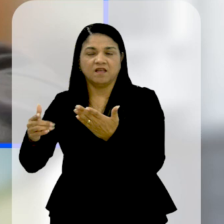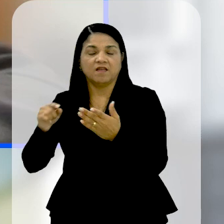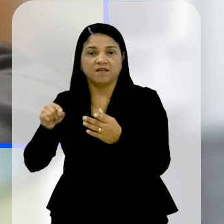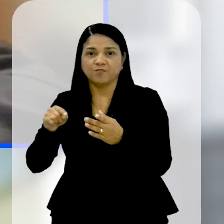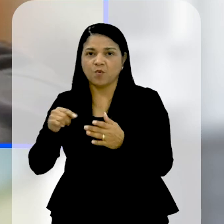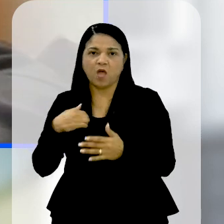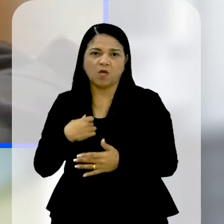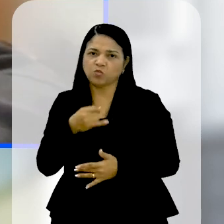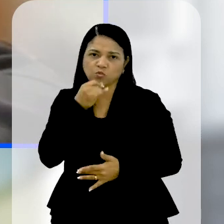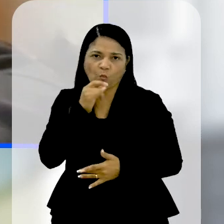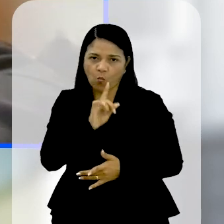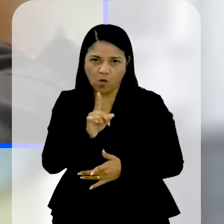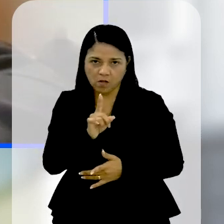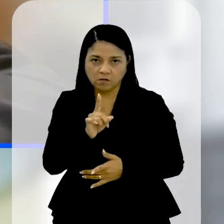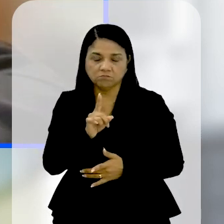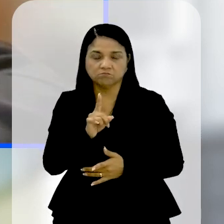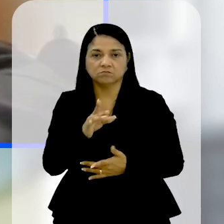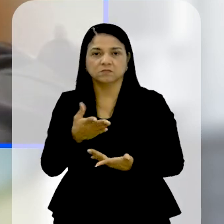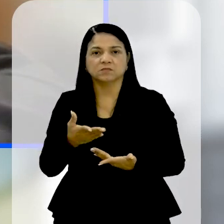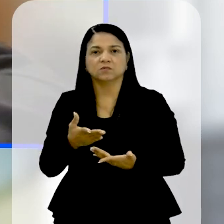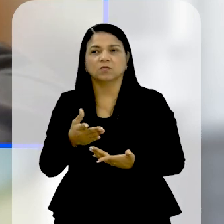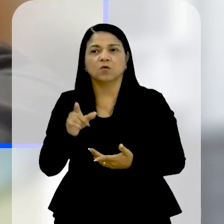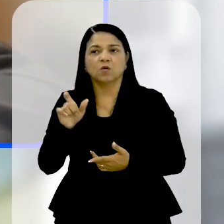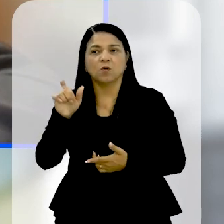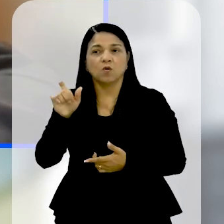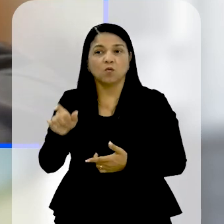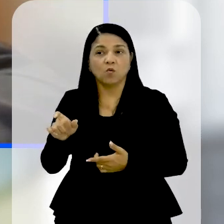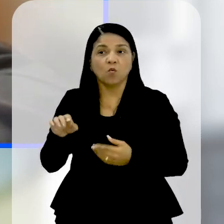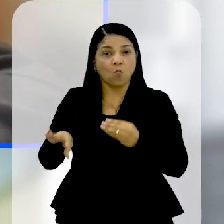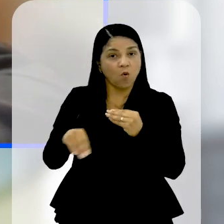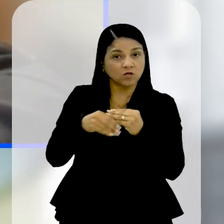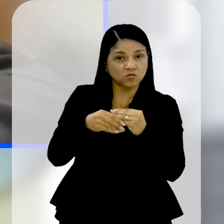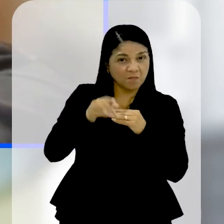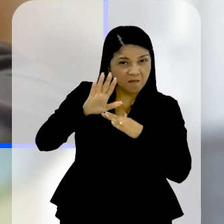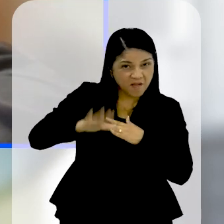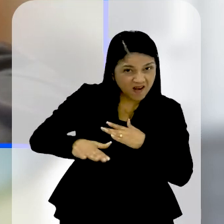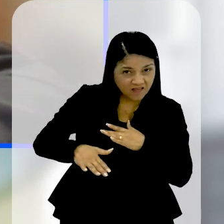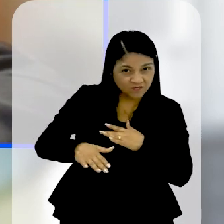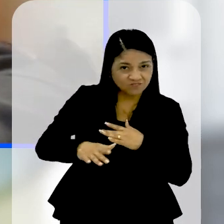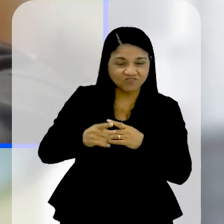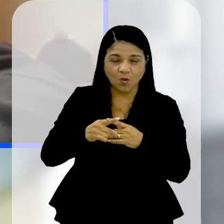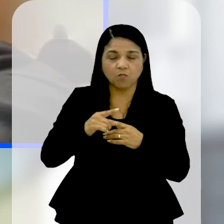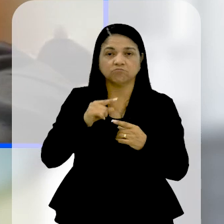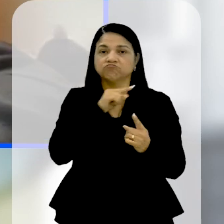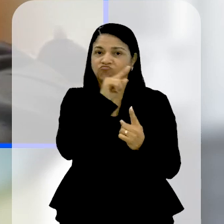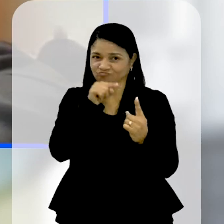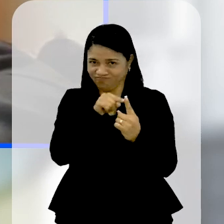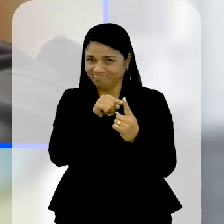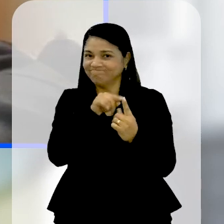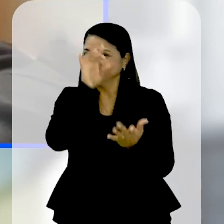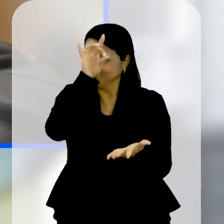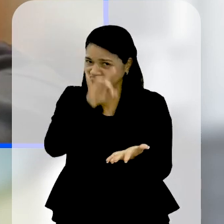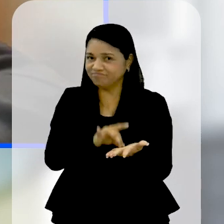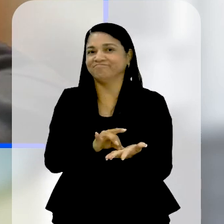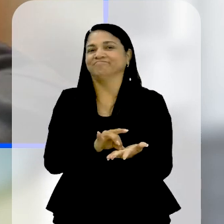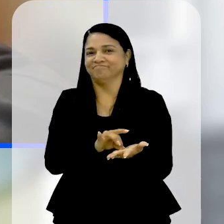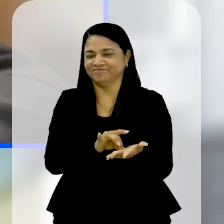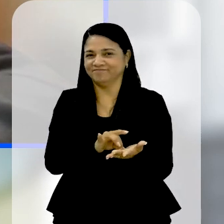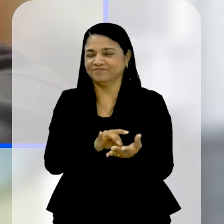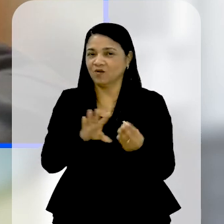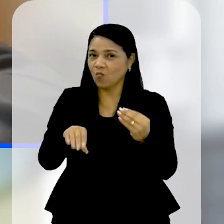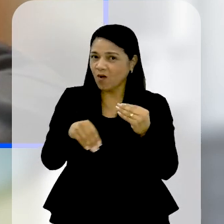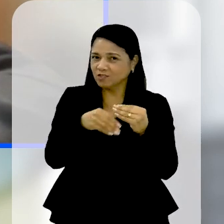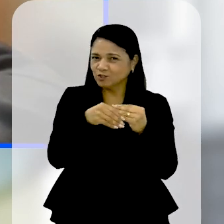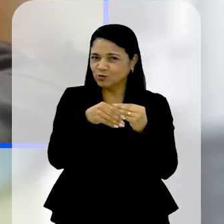toa, não é alguma coisa aleatória. Vou colocar açúcar porque o açúcar é mais barato. Não, é intencional. O